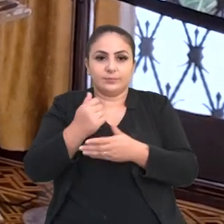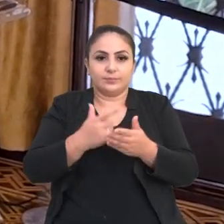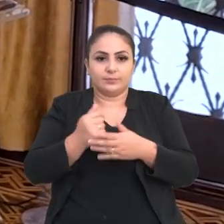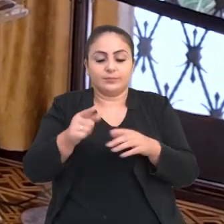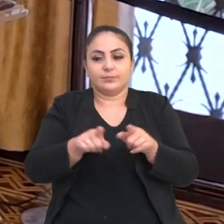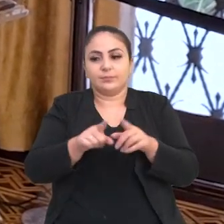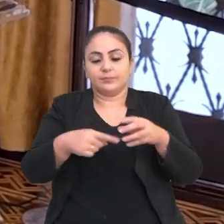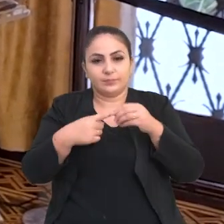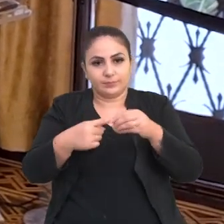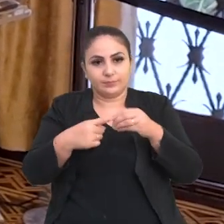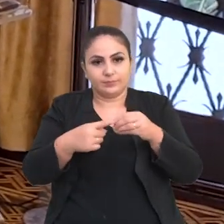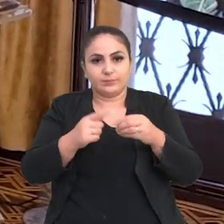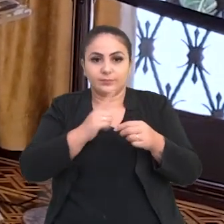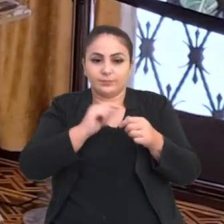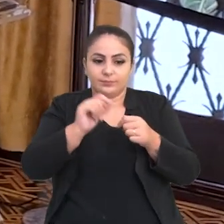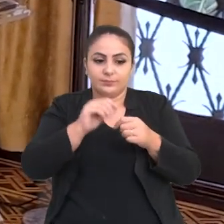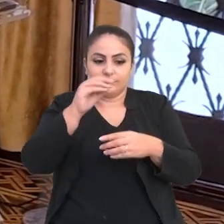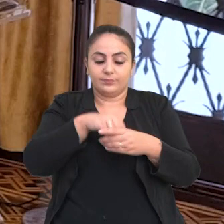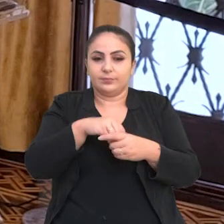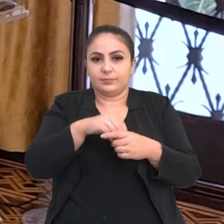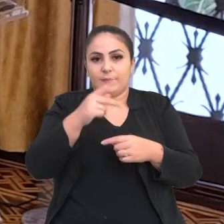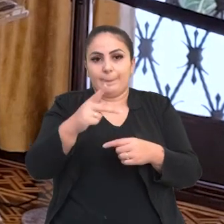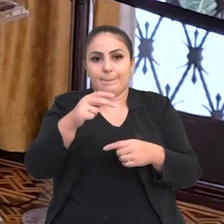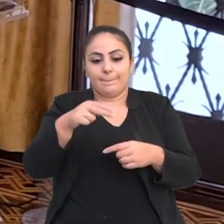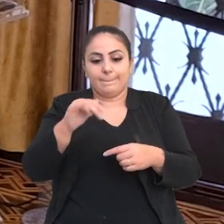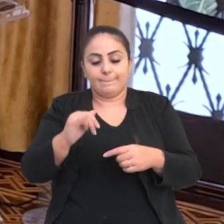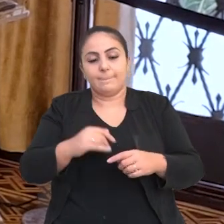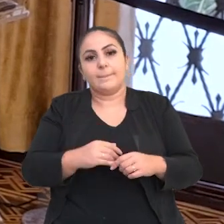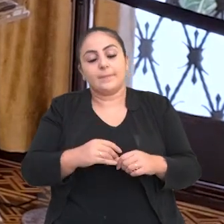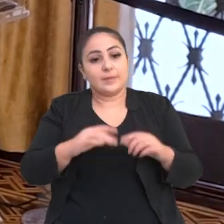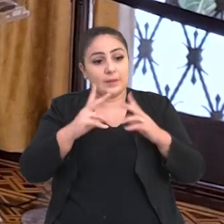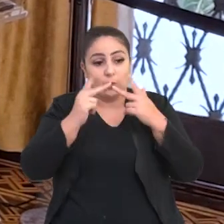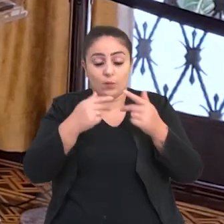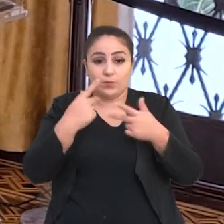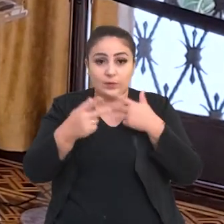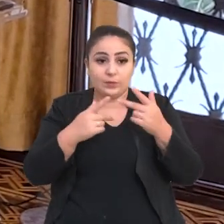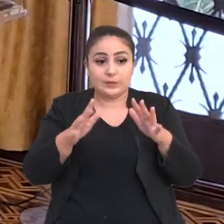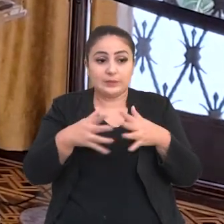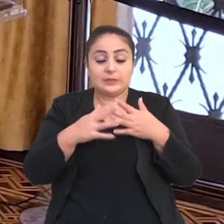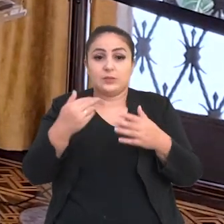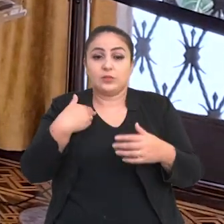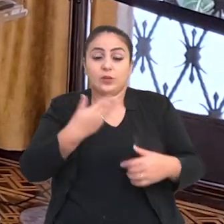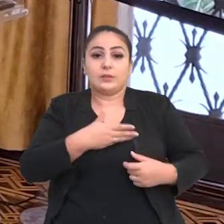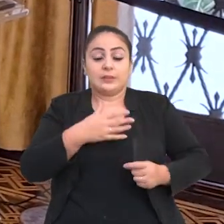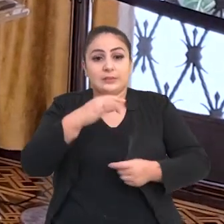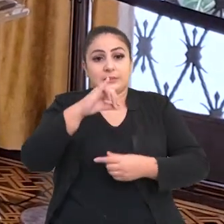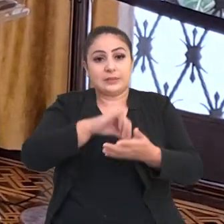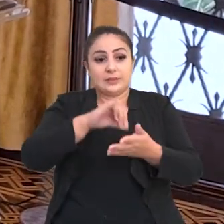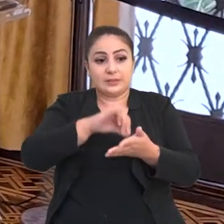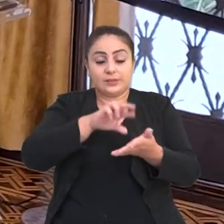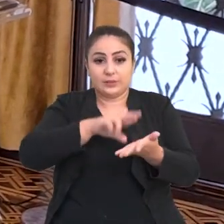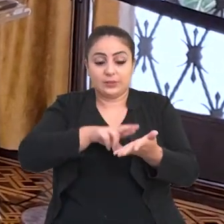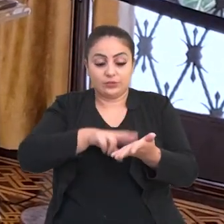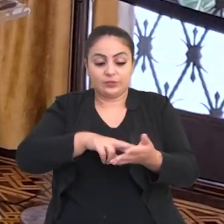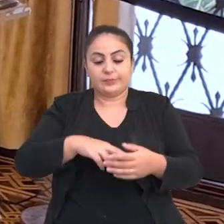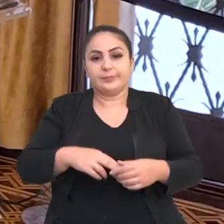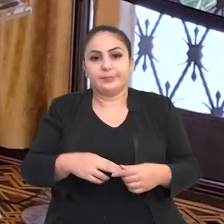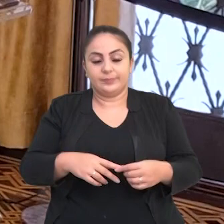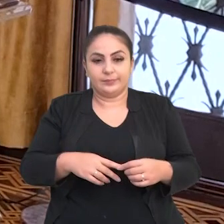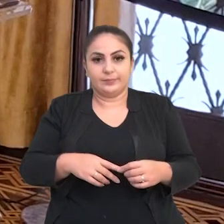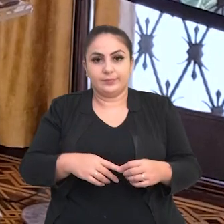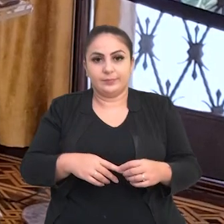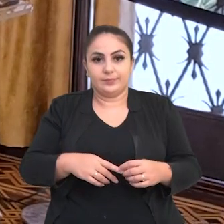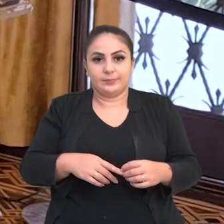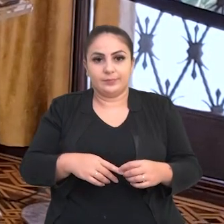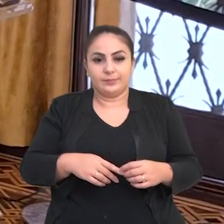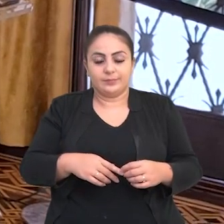fazermos essas compras, priorizando que elas sejam feitas dentro do PNI. E, além disso, como disse, a integração das nossas centrais de regulação.